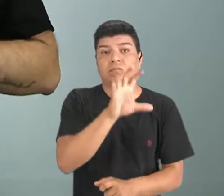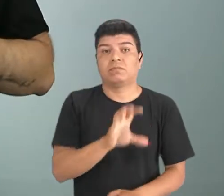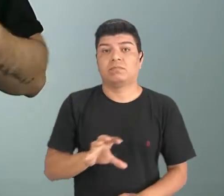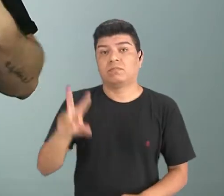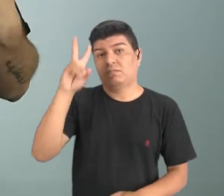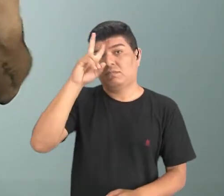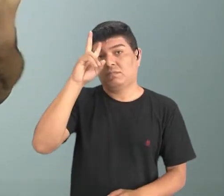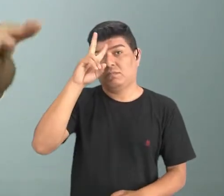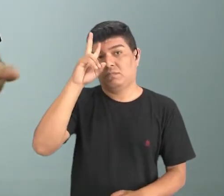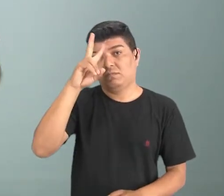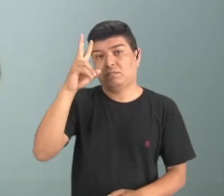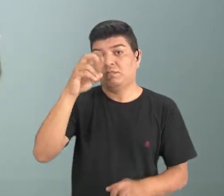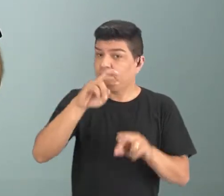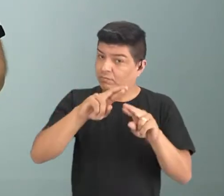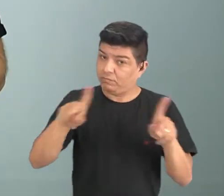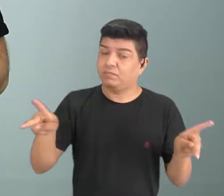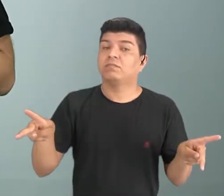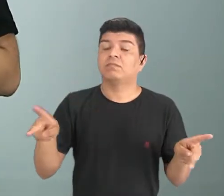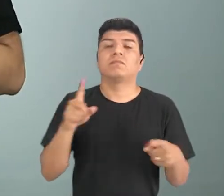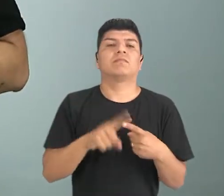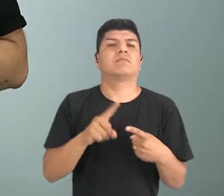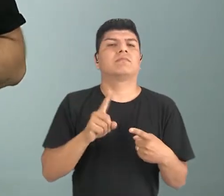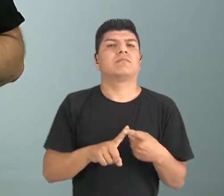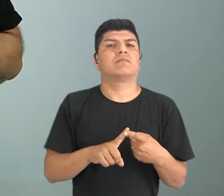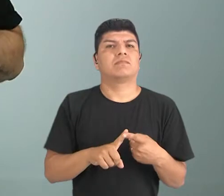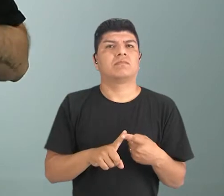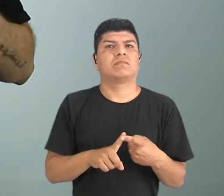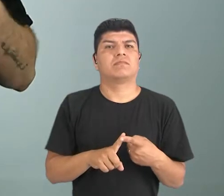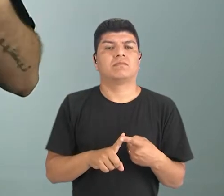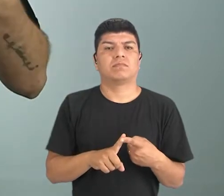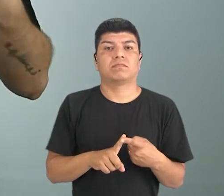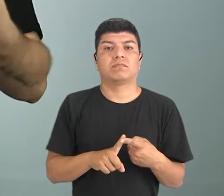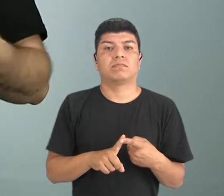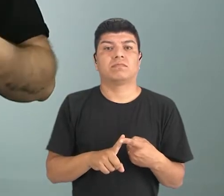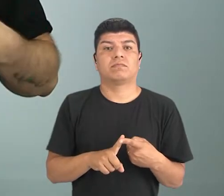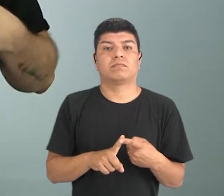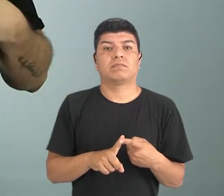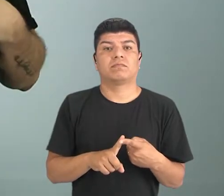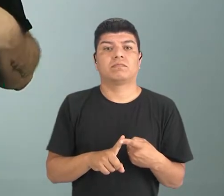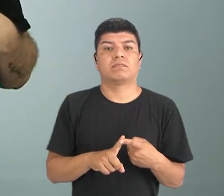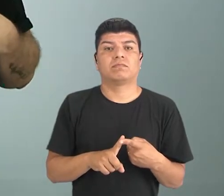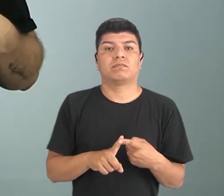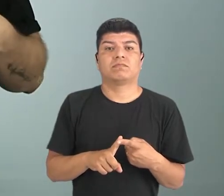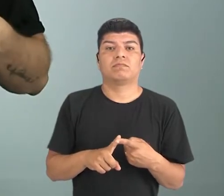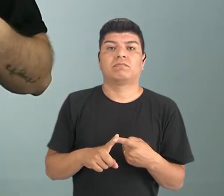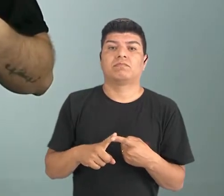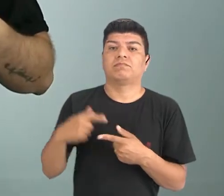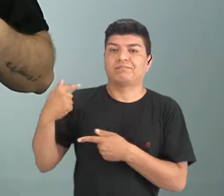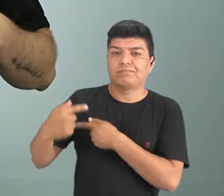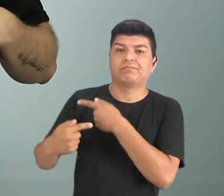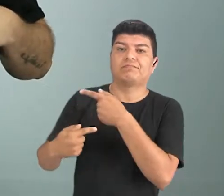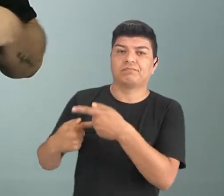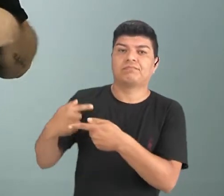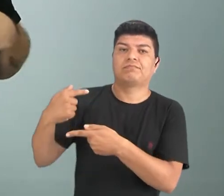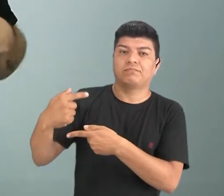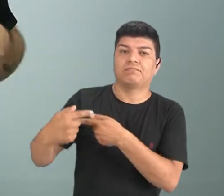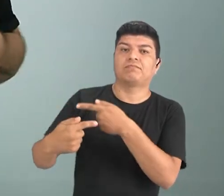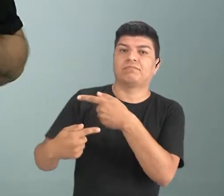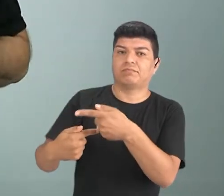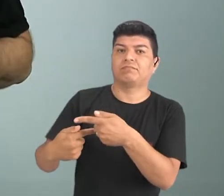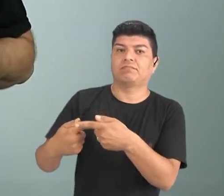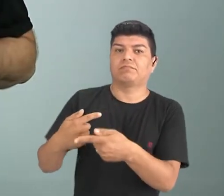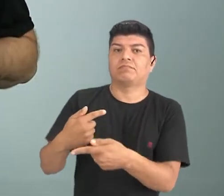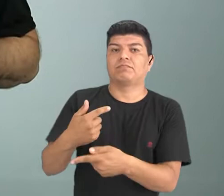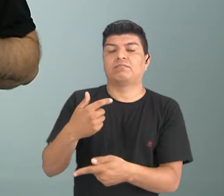história é contada de forma diferente. Por quê? Porque ela é contada de pai para filho, de vô